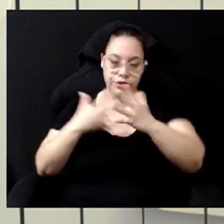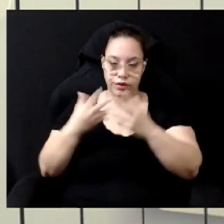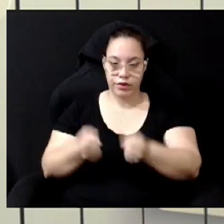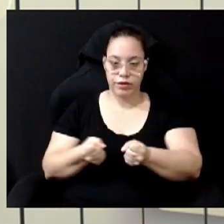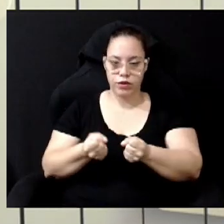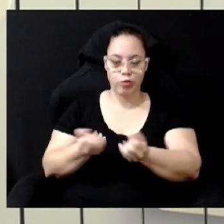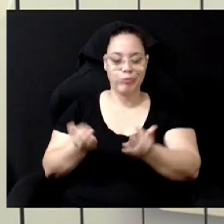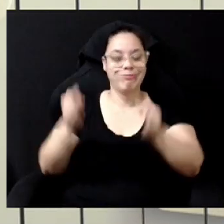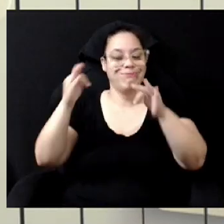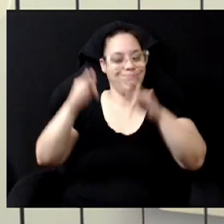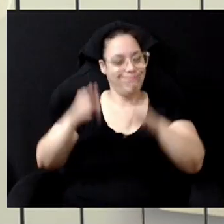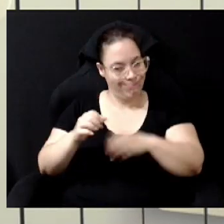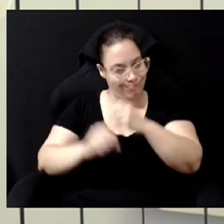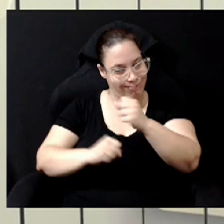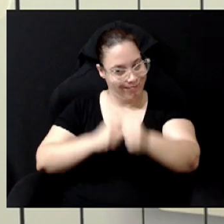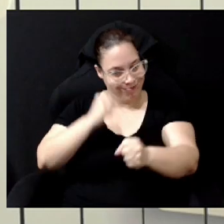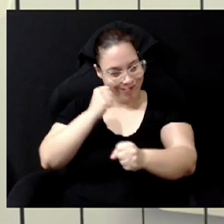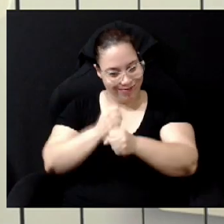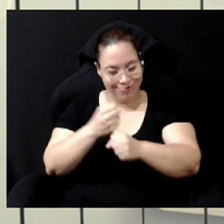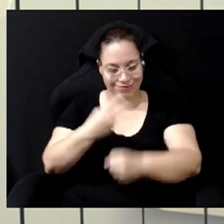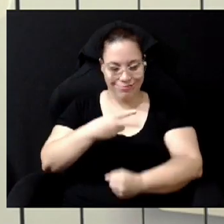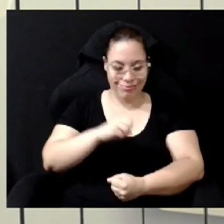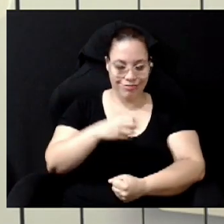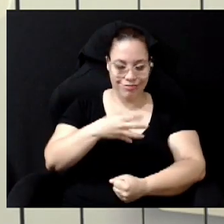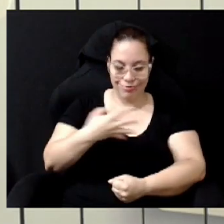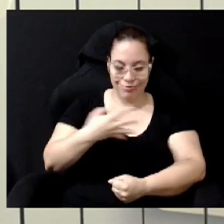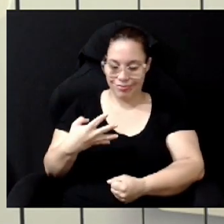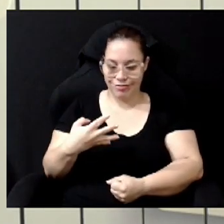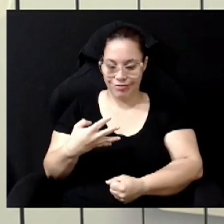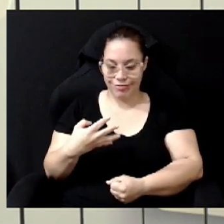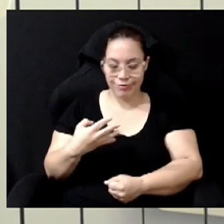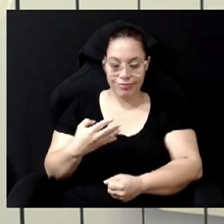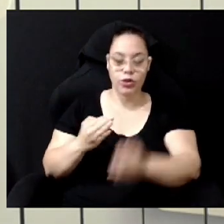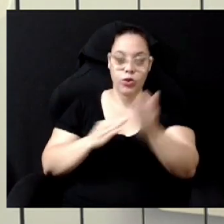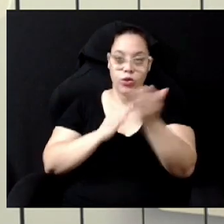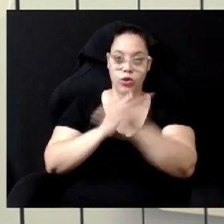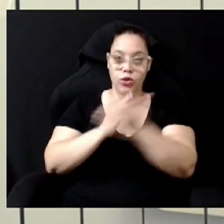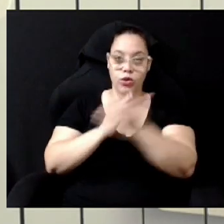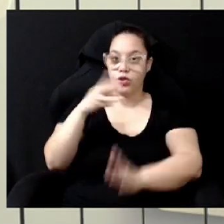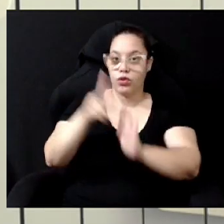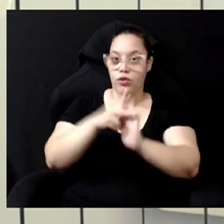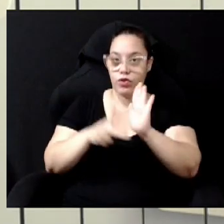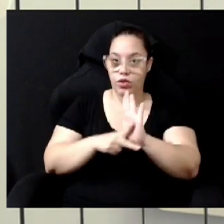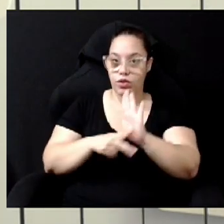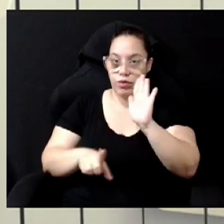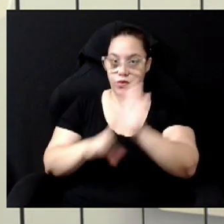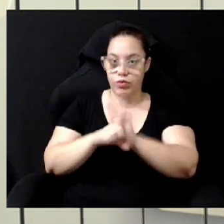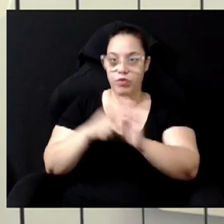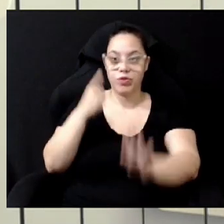última vez neste ano de 2024 e aprovou 3 projetos de lei. Confira.